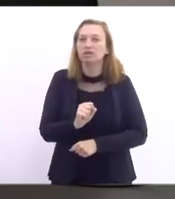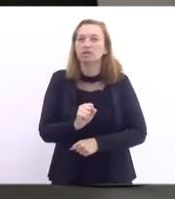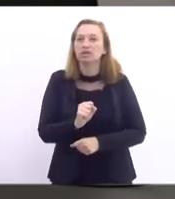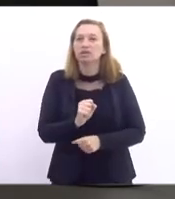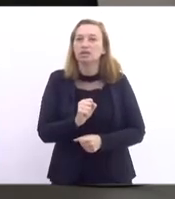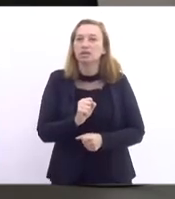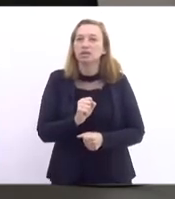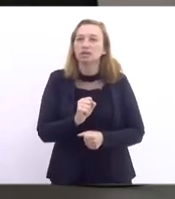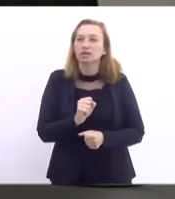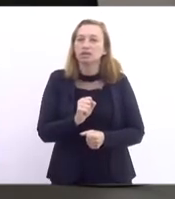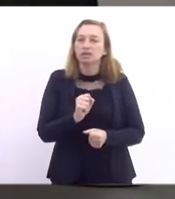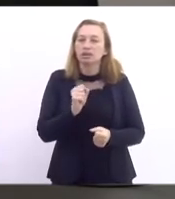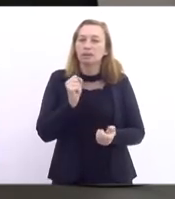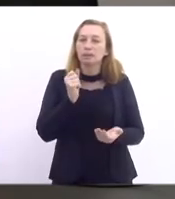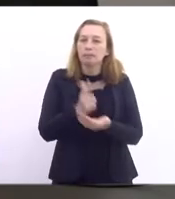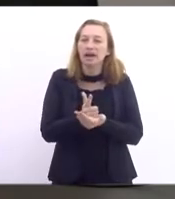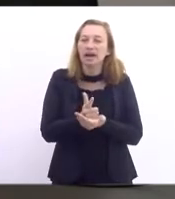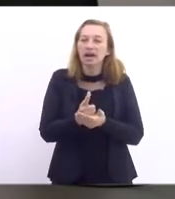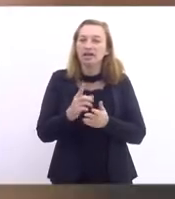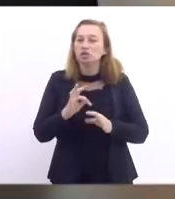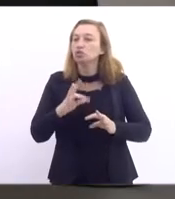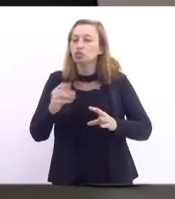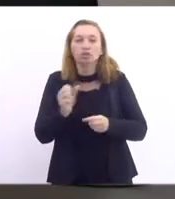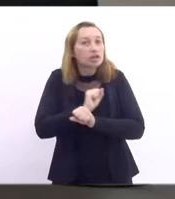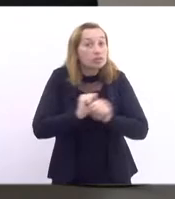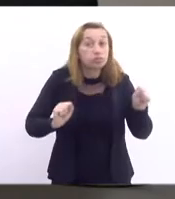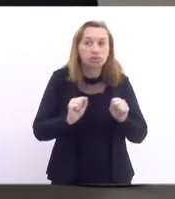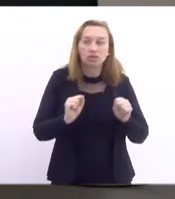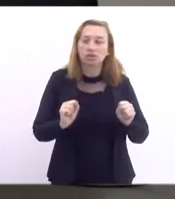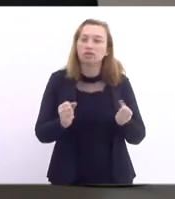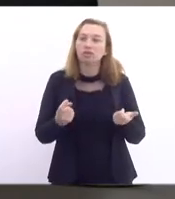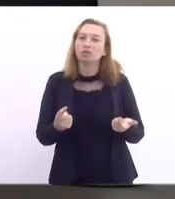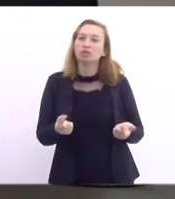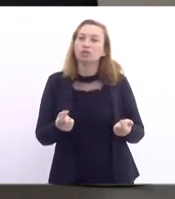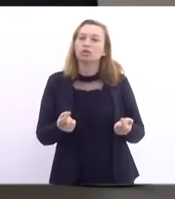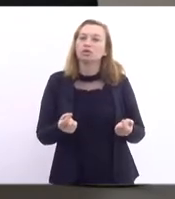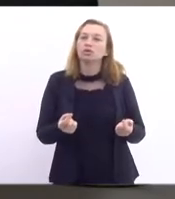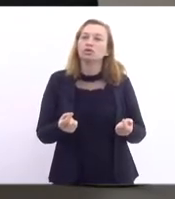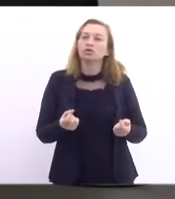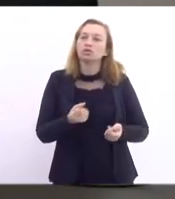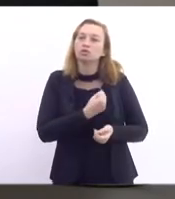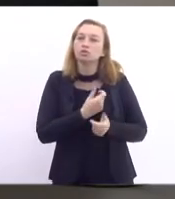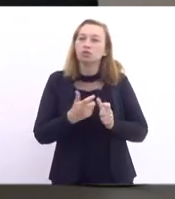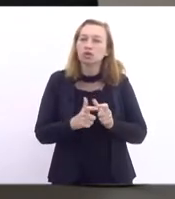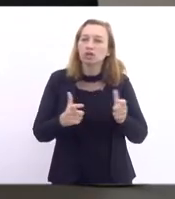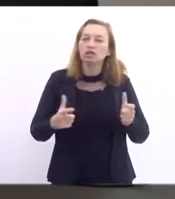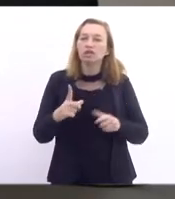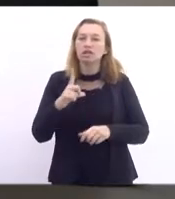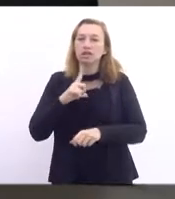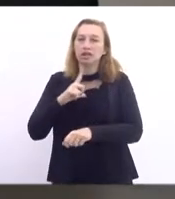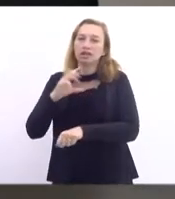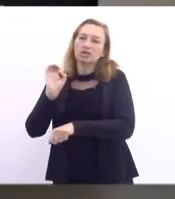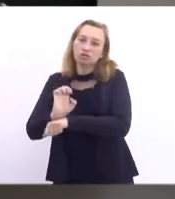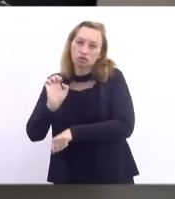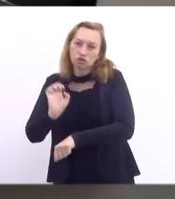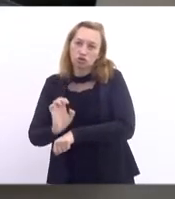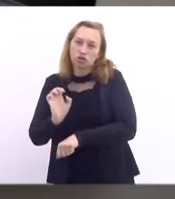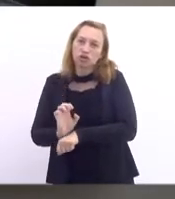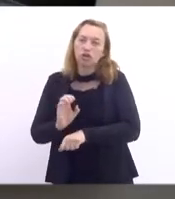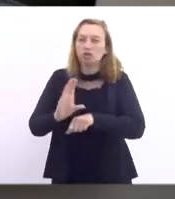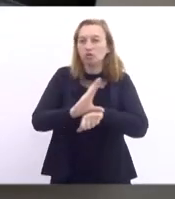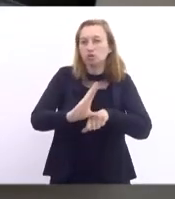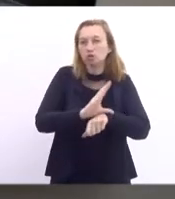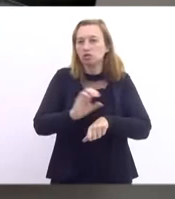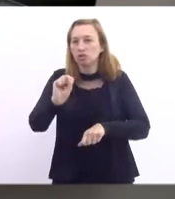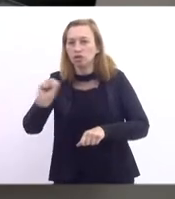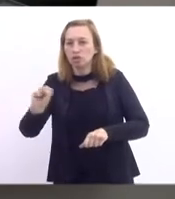derrubar esse estoque é impossível até porque questão das demandas do Estado né os a construção de